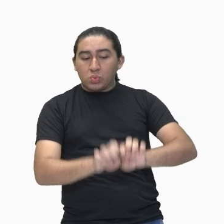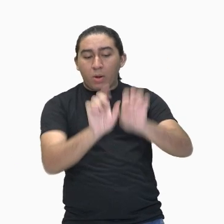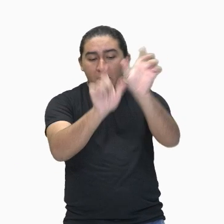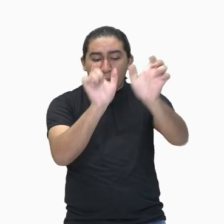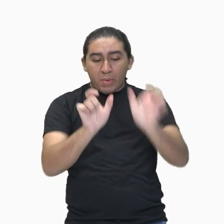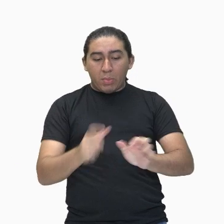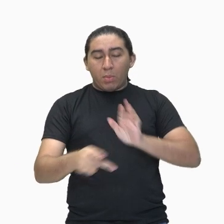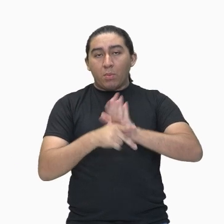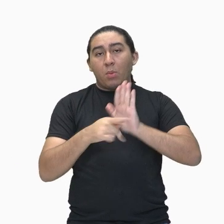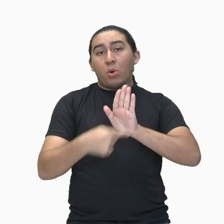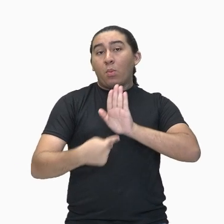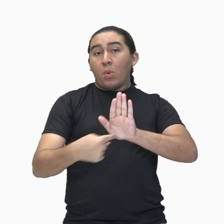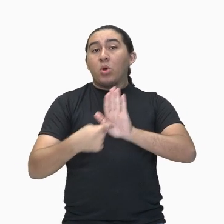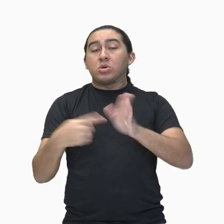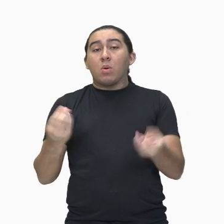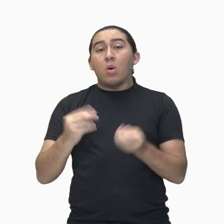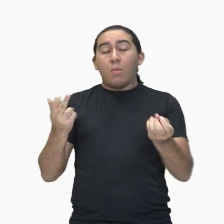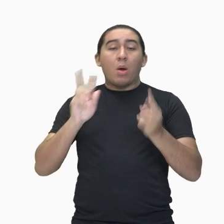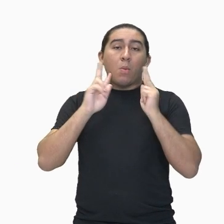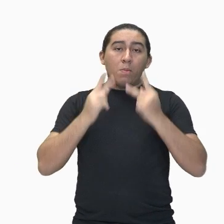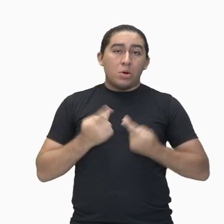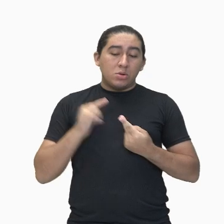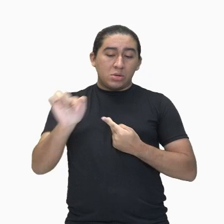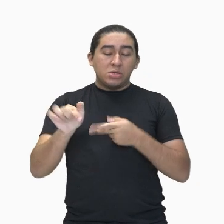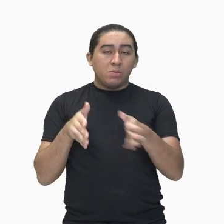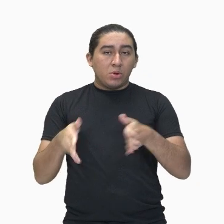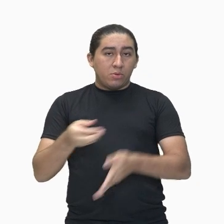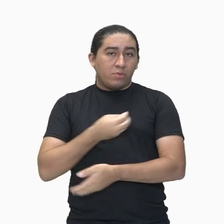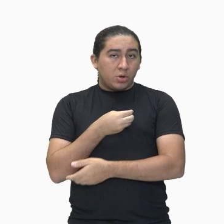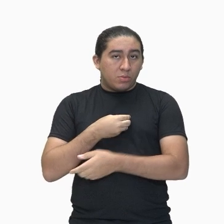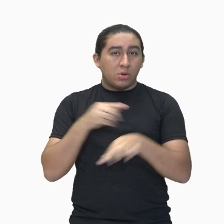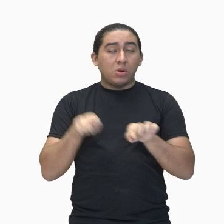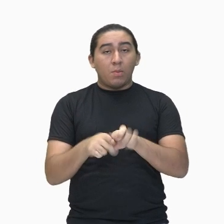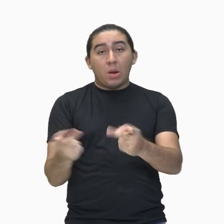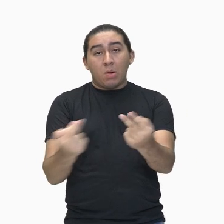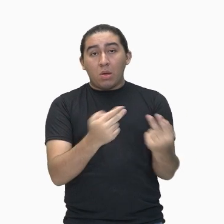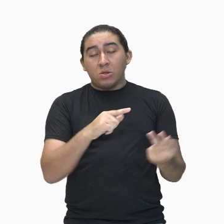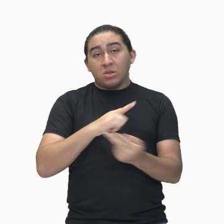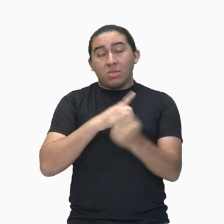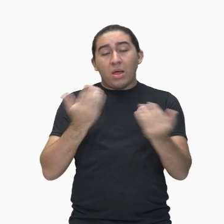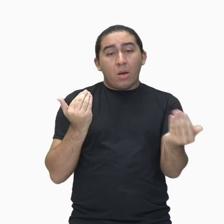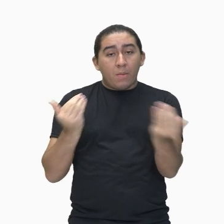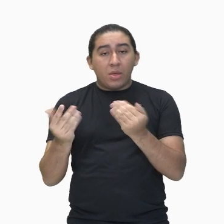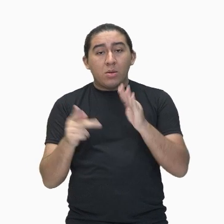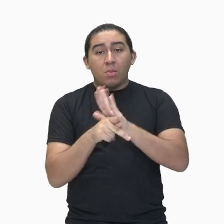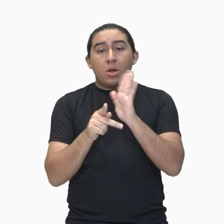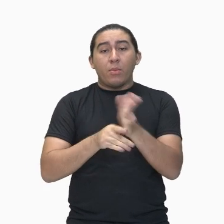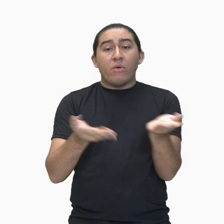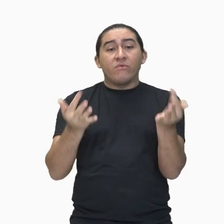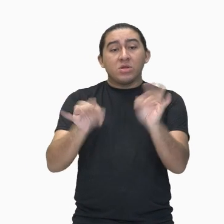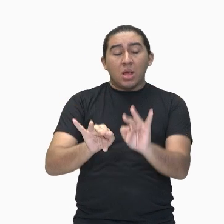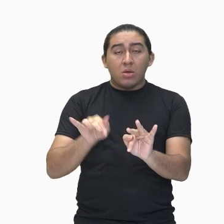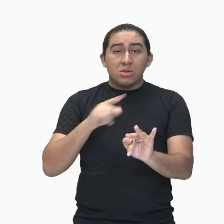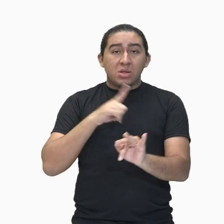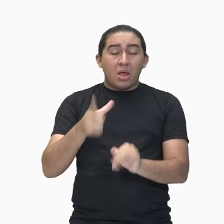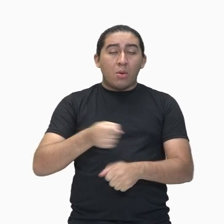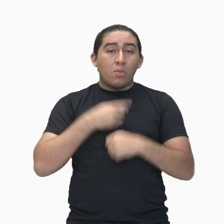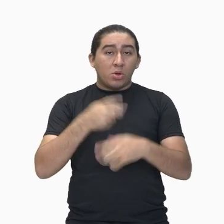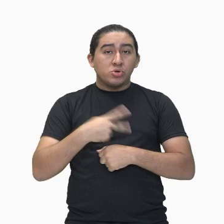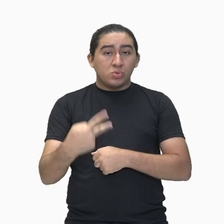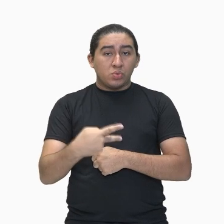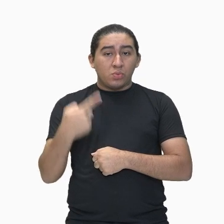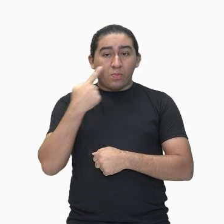do conflito do homem da época, como se faz presente na antítese que encerra o segundo poema,